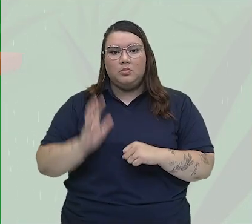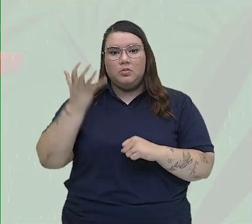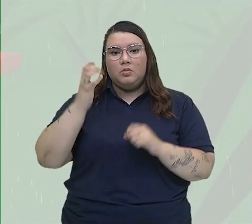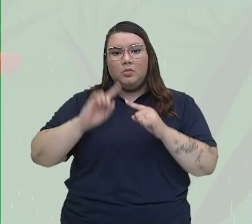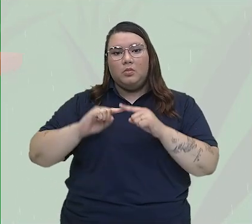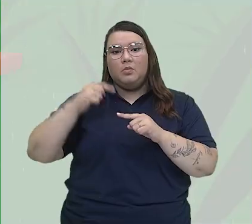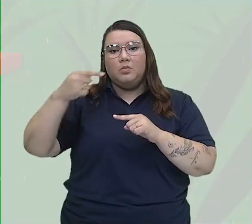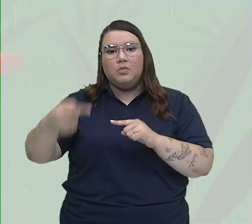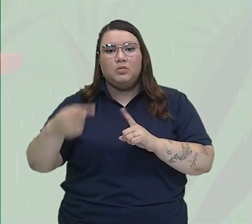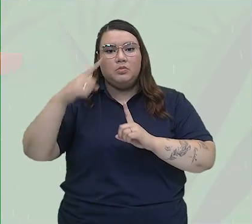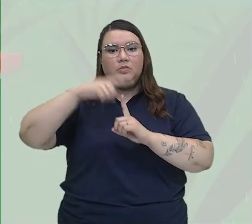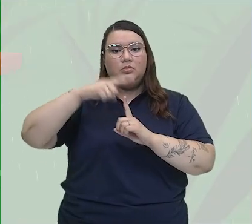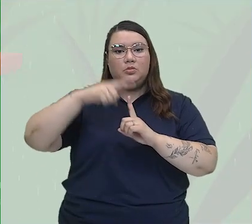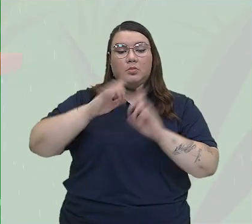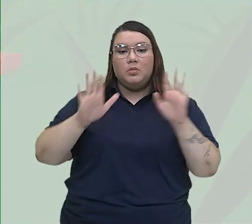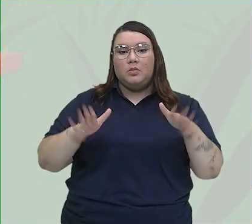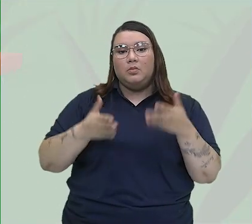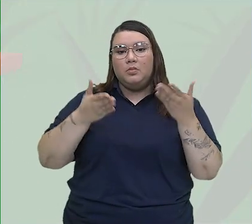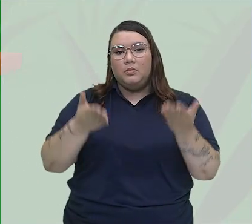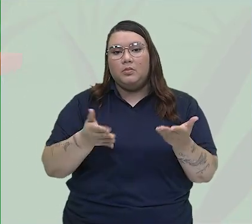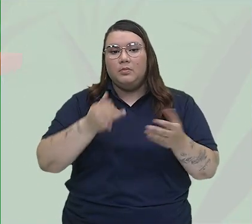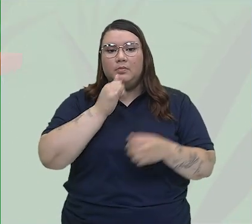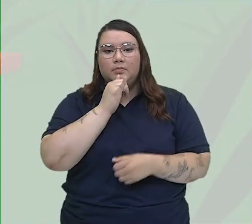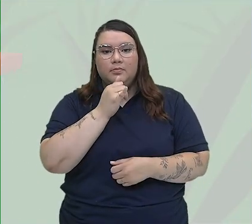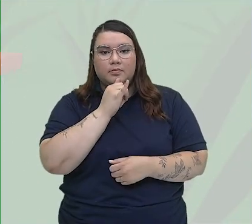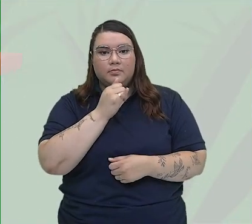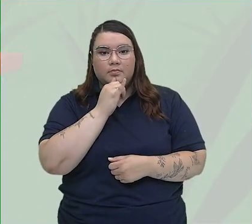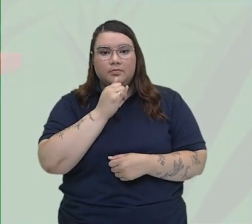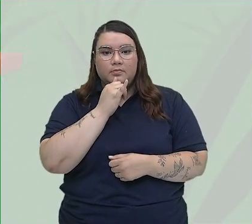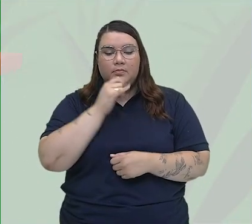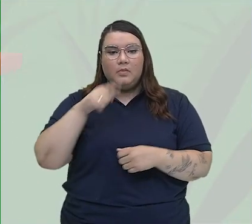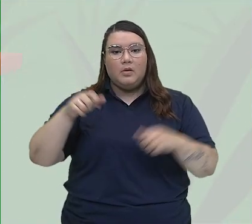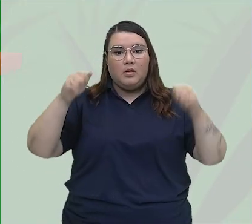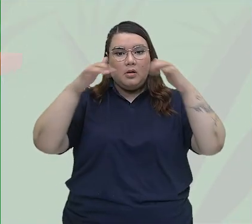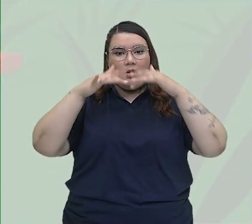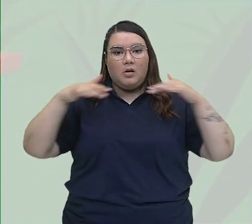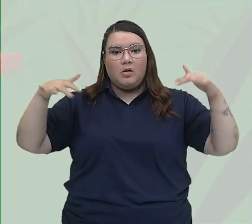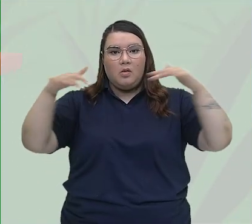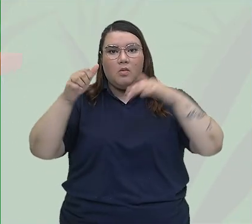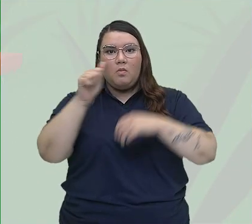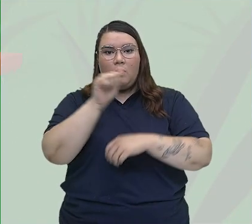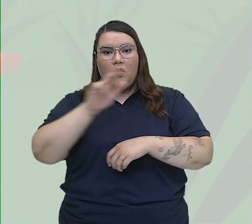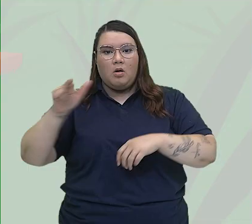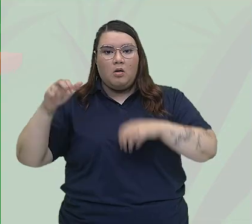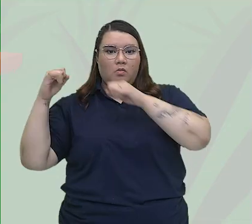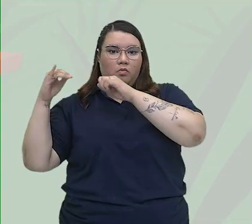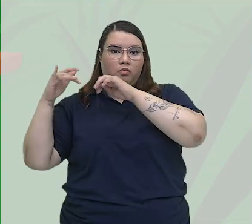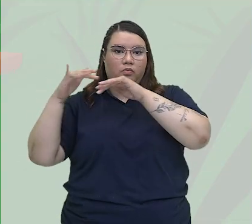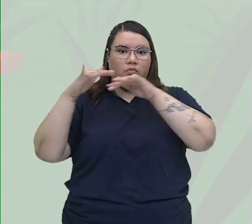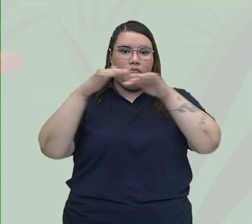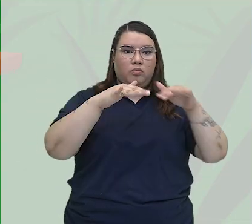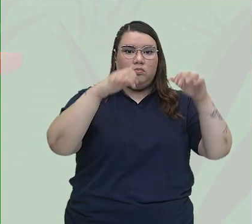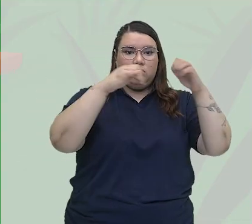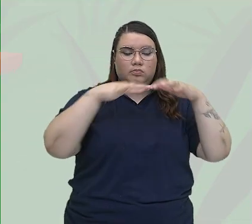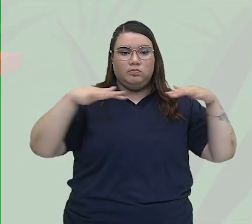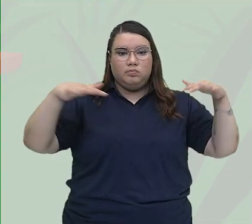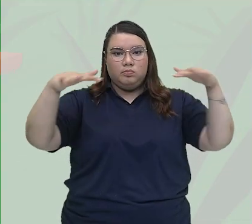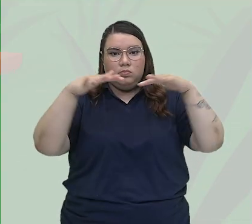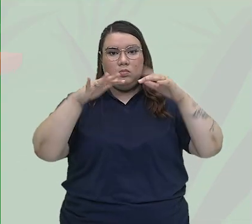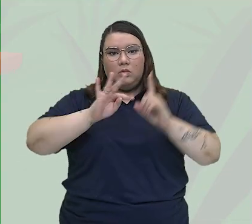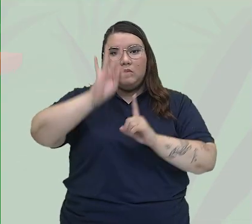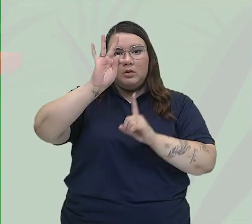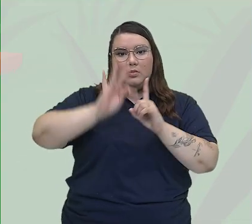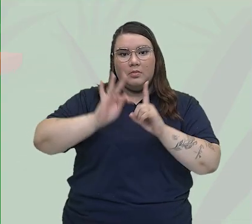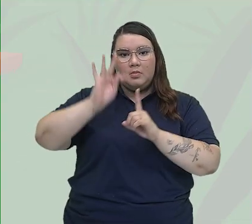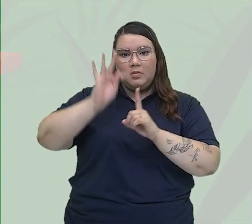outras formas de precipitação, como, por exemplo, quando as correntes de ar conduzem o vapor para as áreas elevadas com